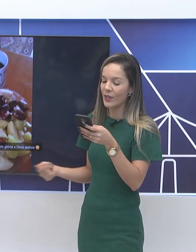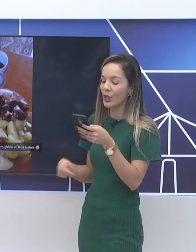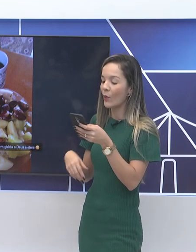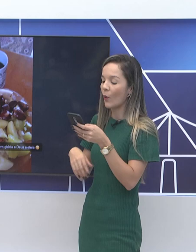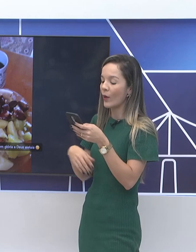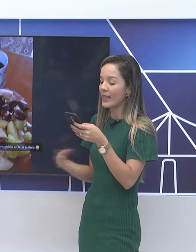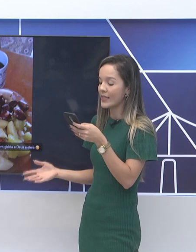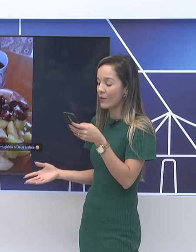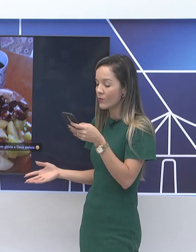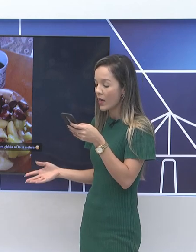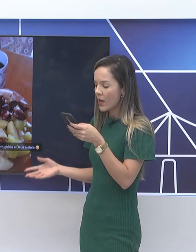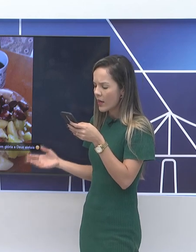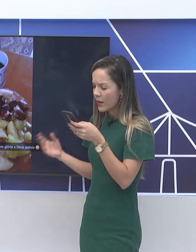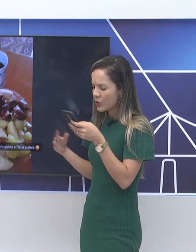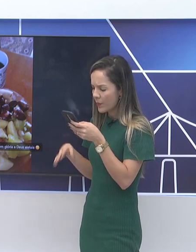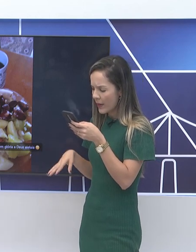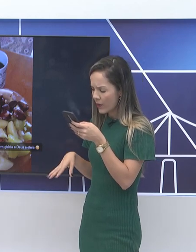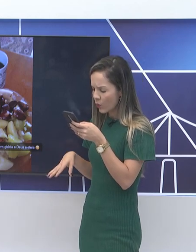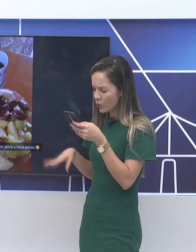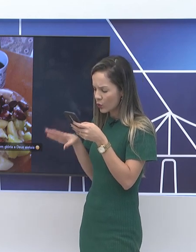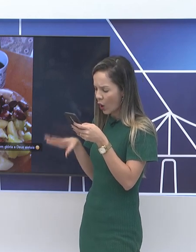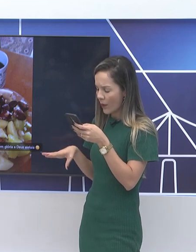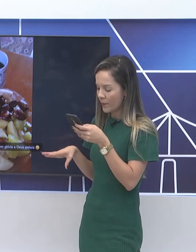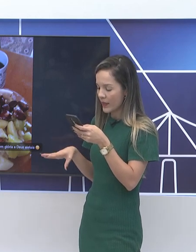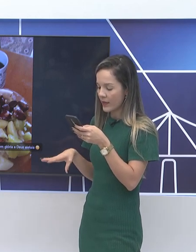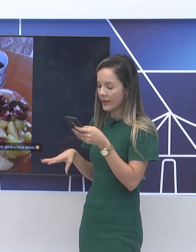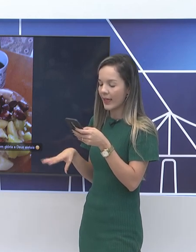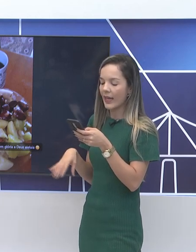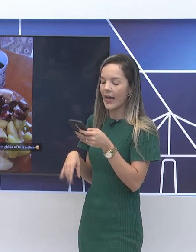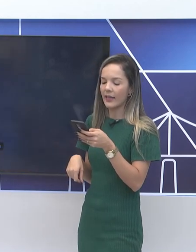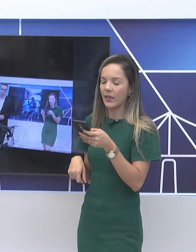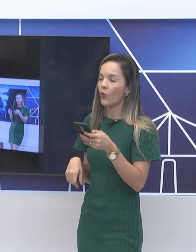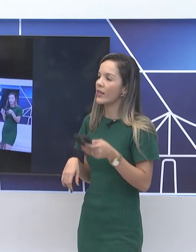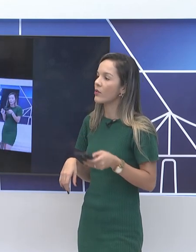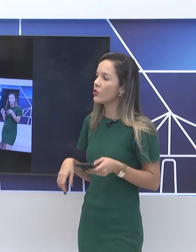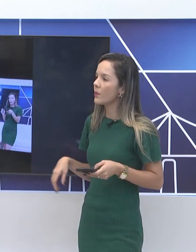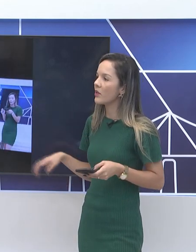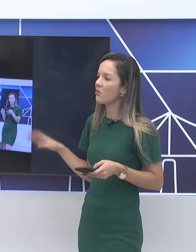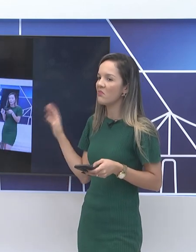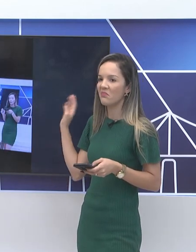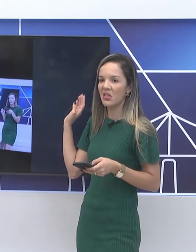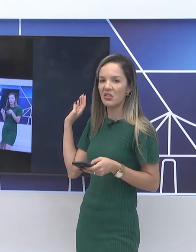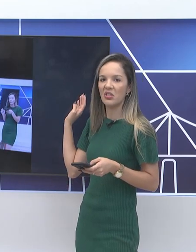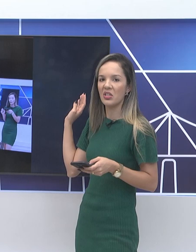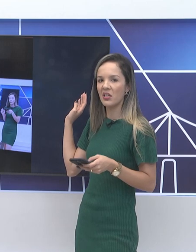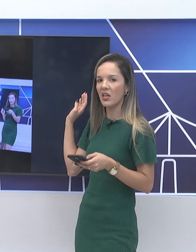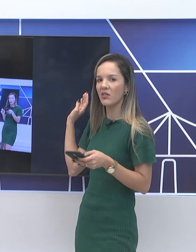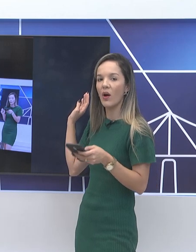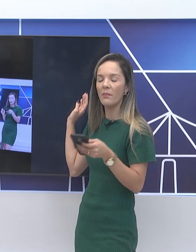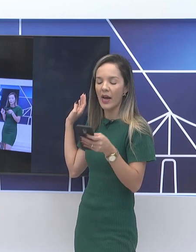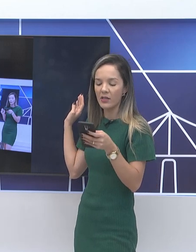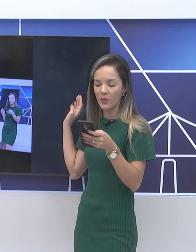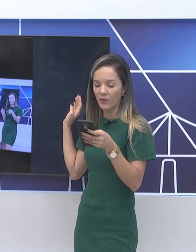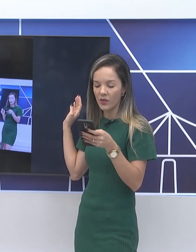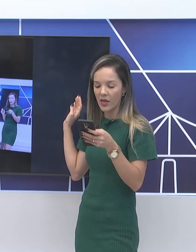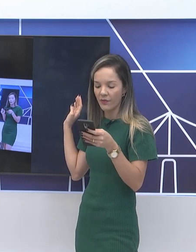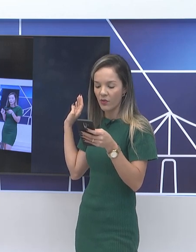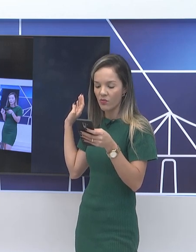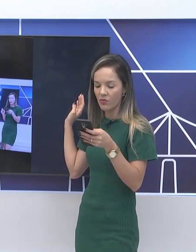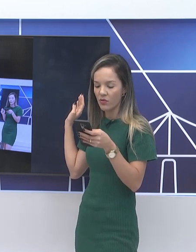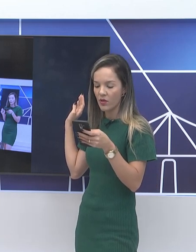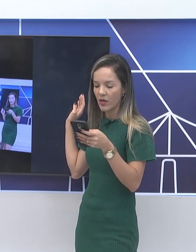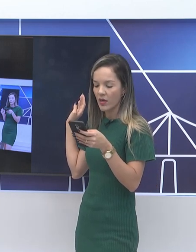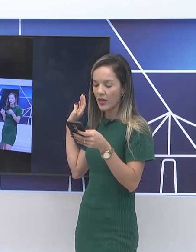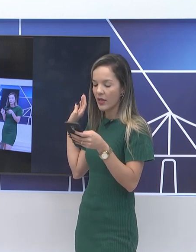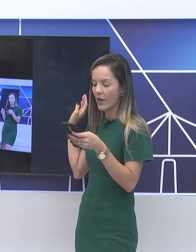arroz, feijão, coração de peru, top da galáxia. Coração de peru. Chique, hein? Um abraço pra você, viu?